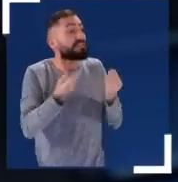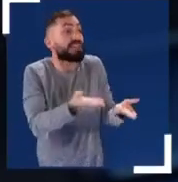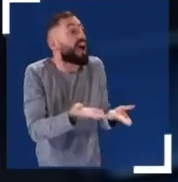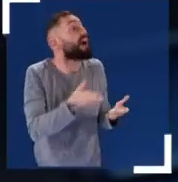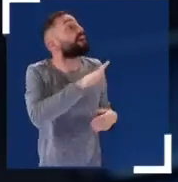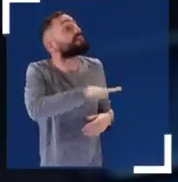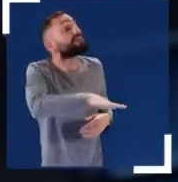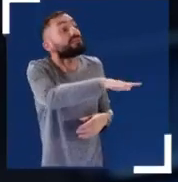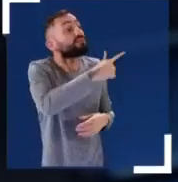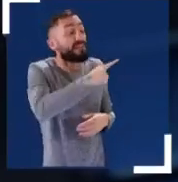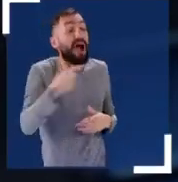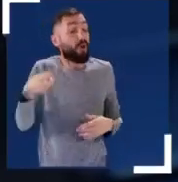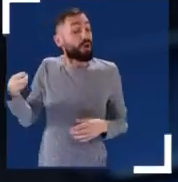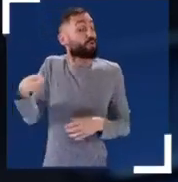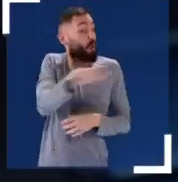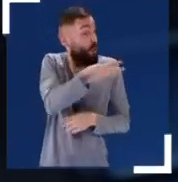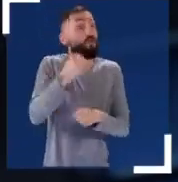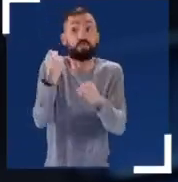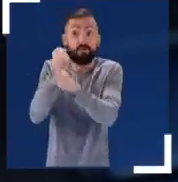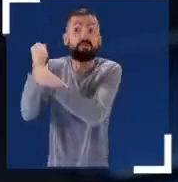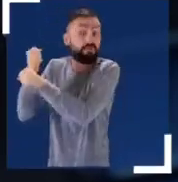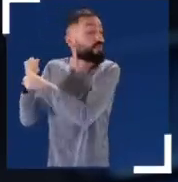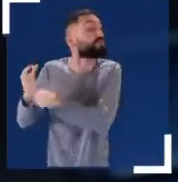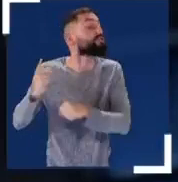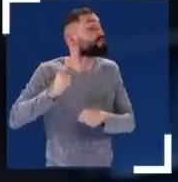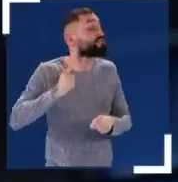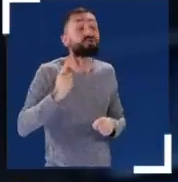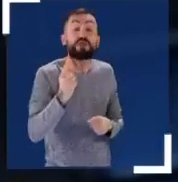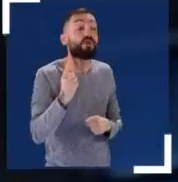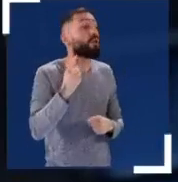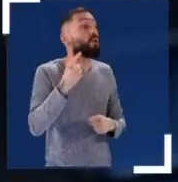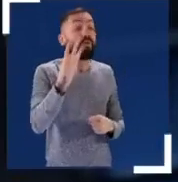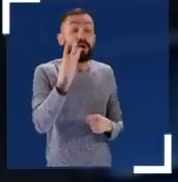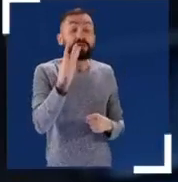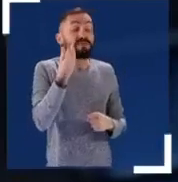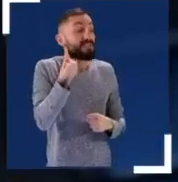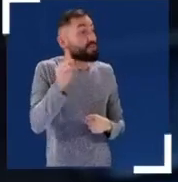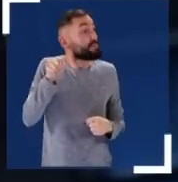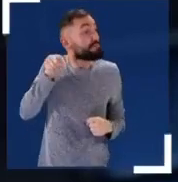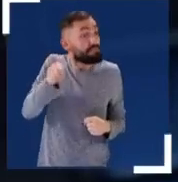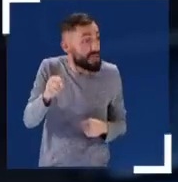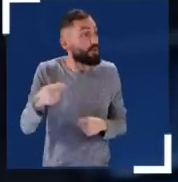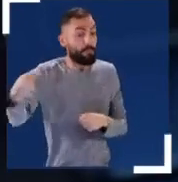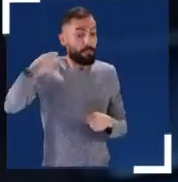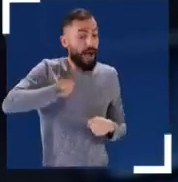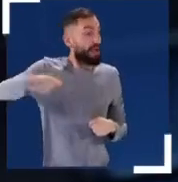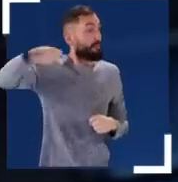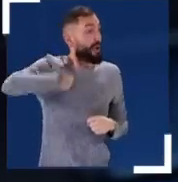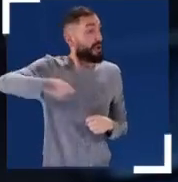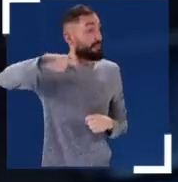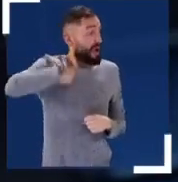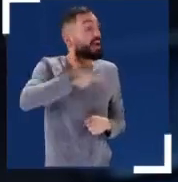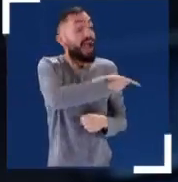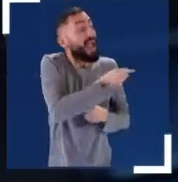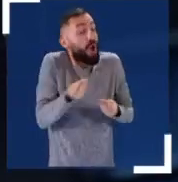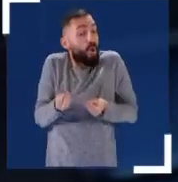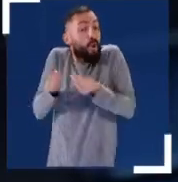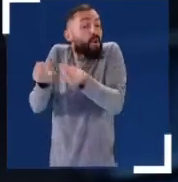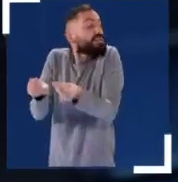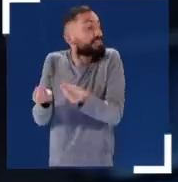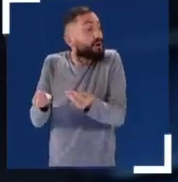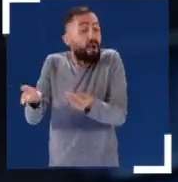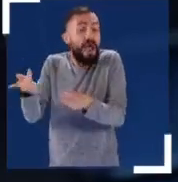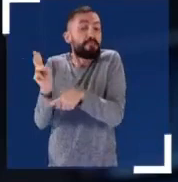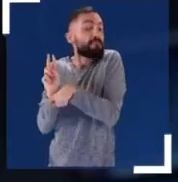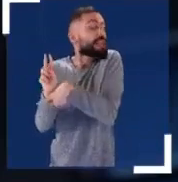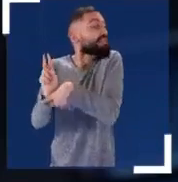centro de convenções, uma referência, paga mais de 400 mil reais por mês para o governo de São Paulo e foi feita uma concessão. É possível fazer concessão quando